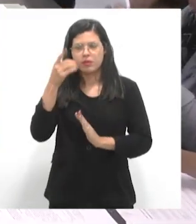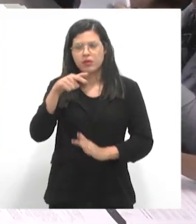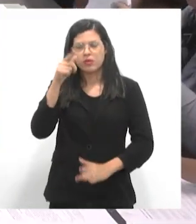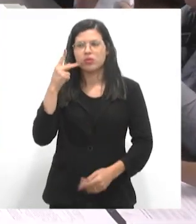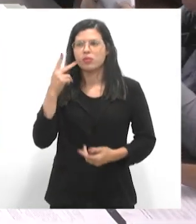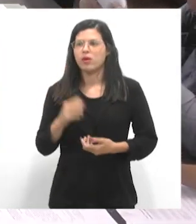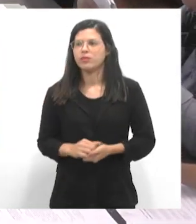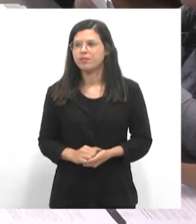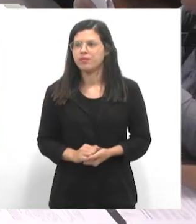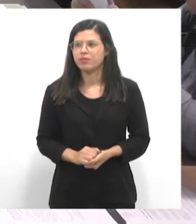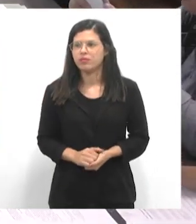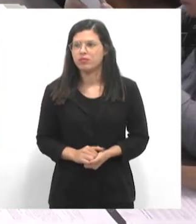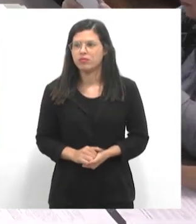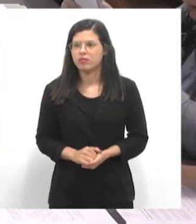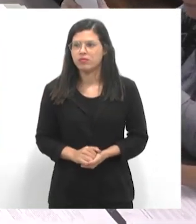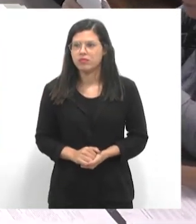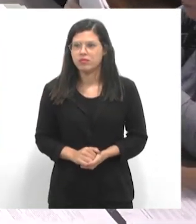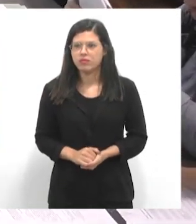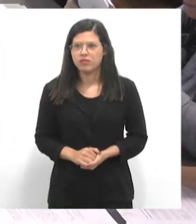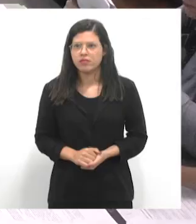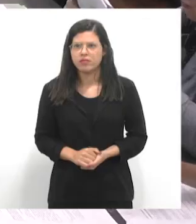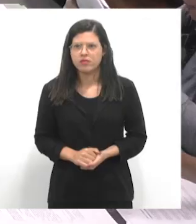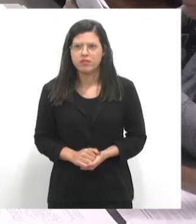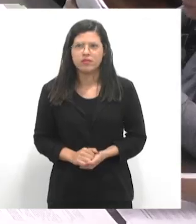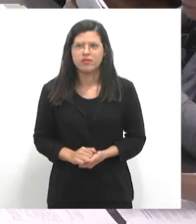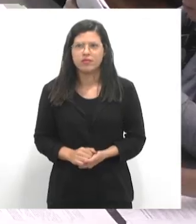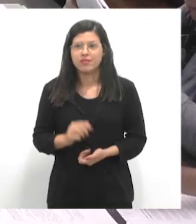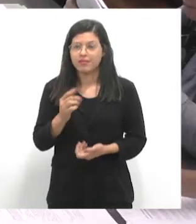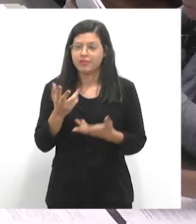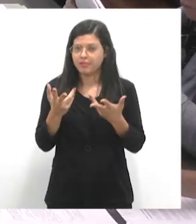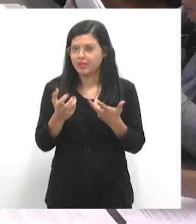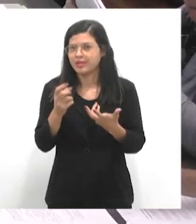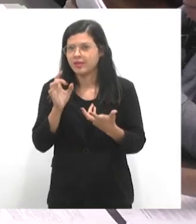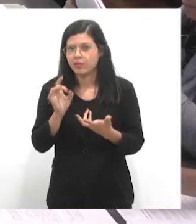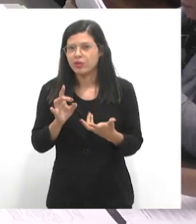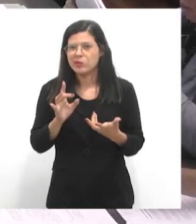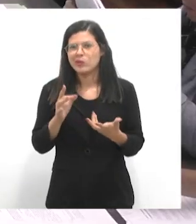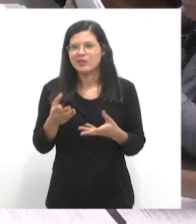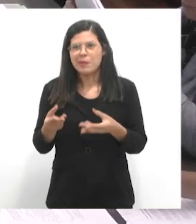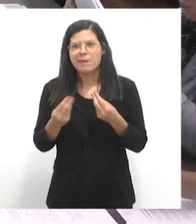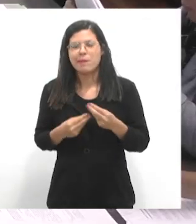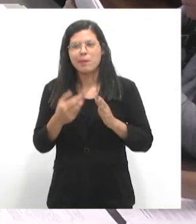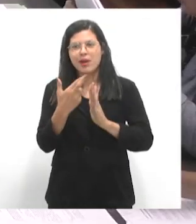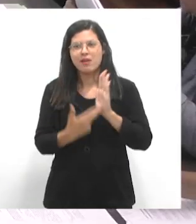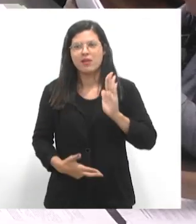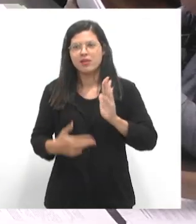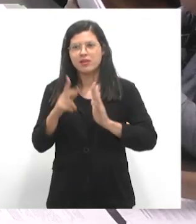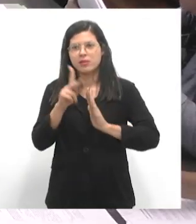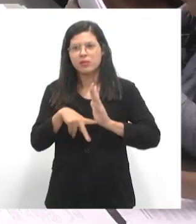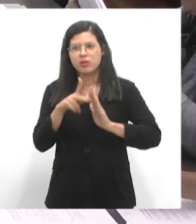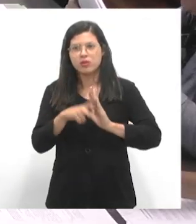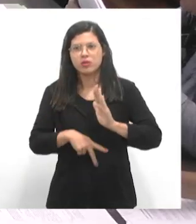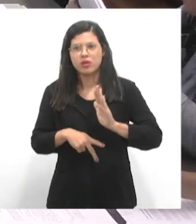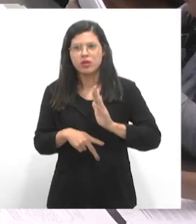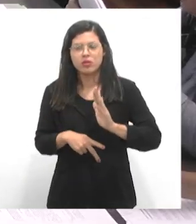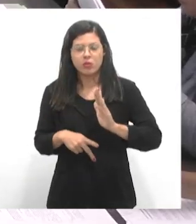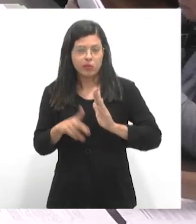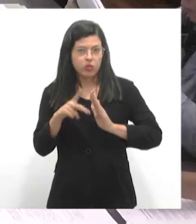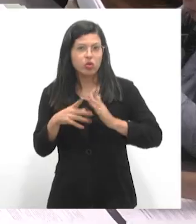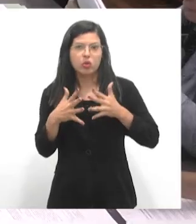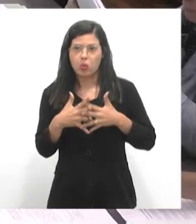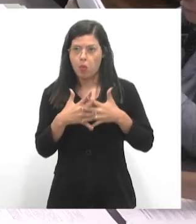só, o senhor me dá para relatar esse projeto, que para mim tem grande